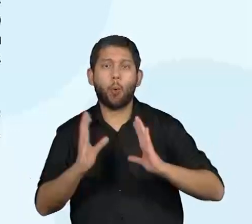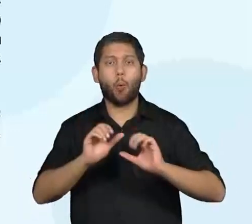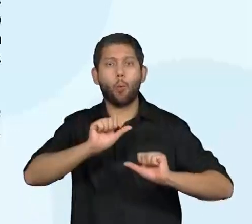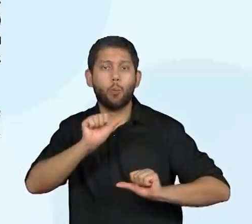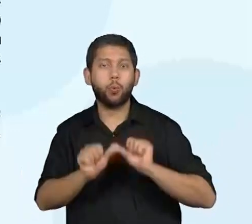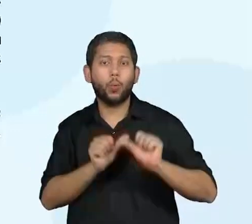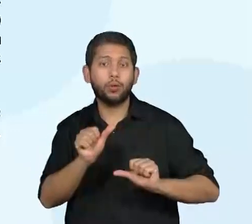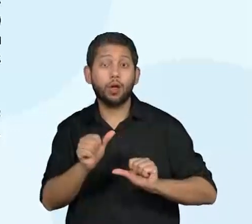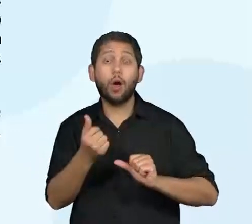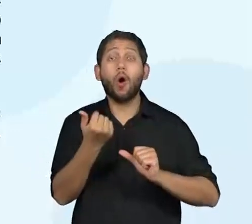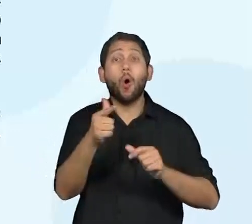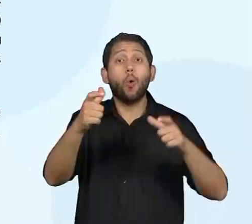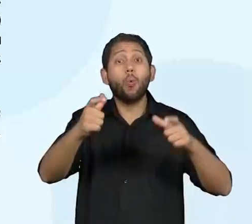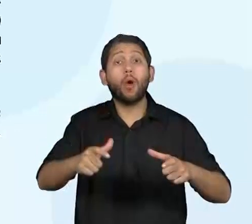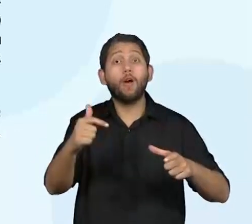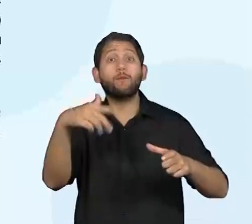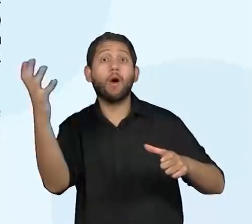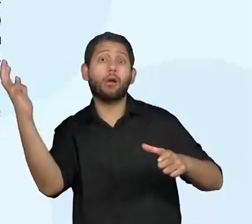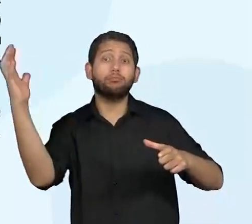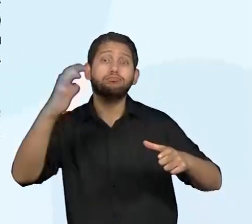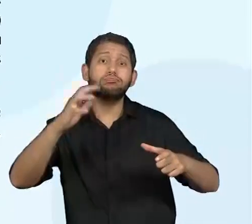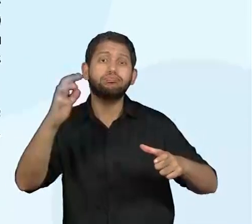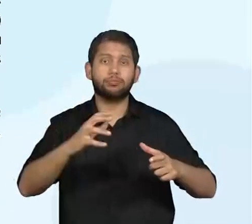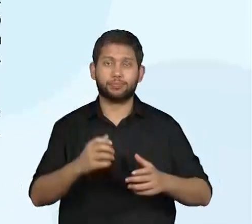EF04-GE11 e a